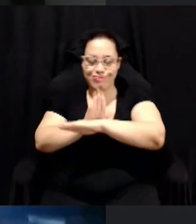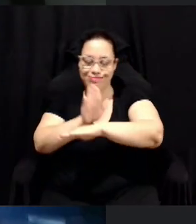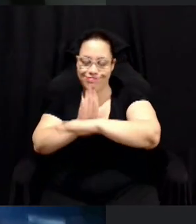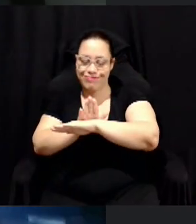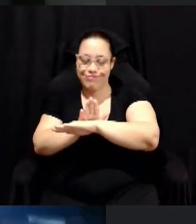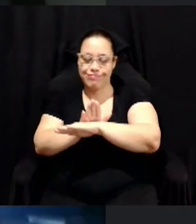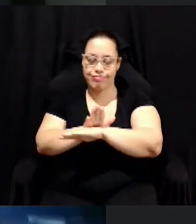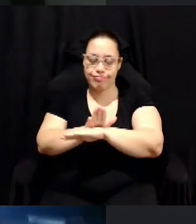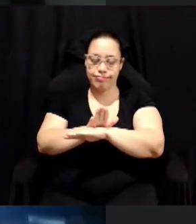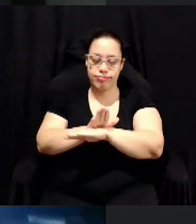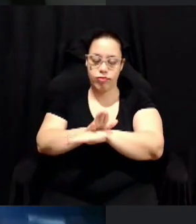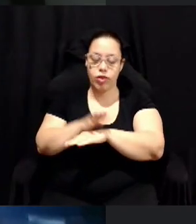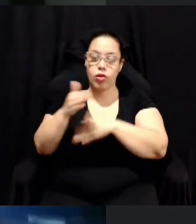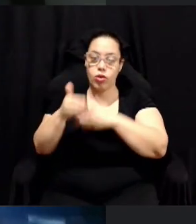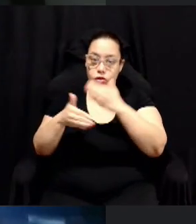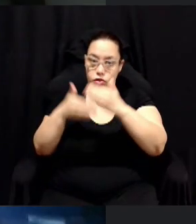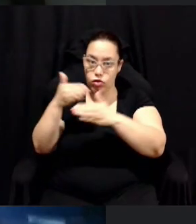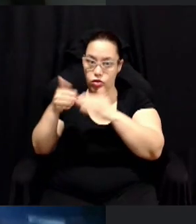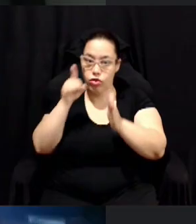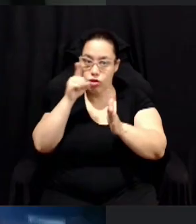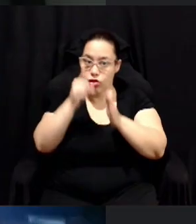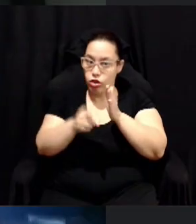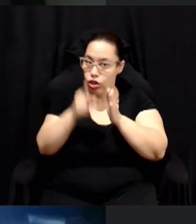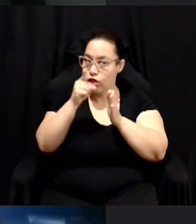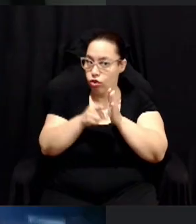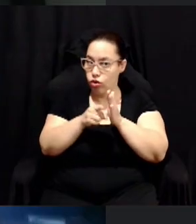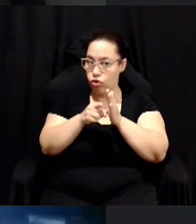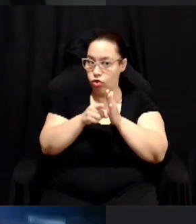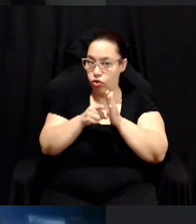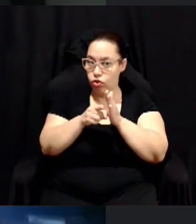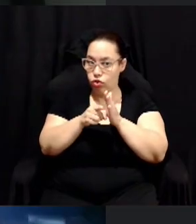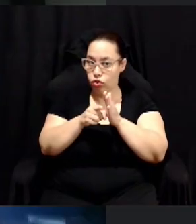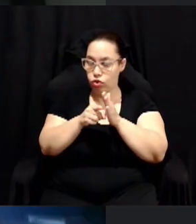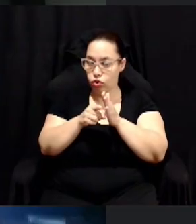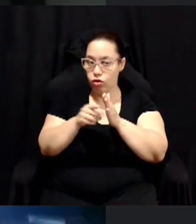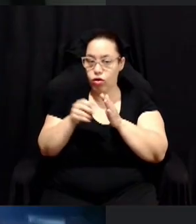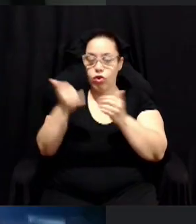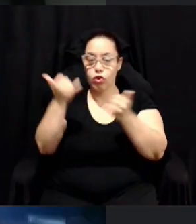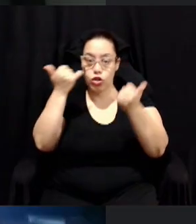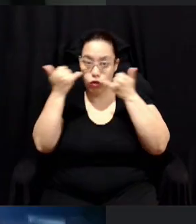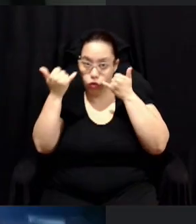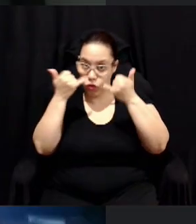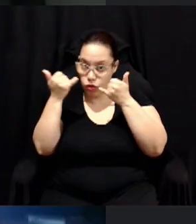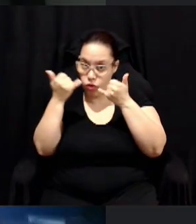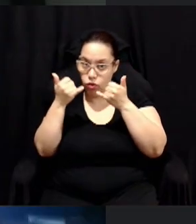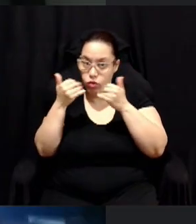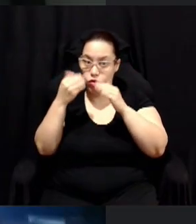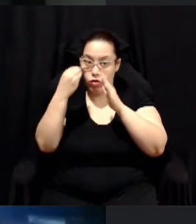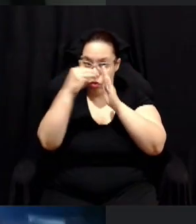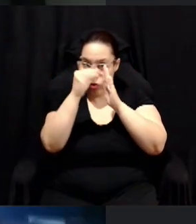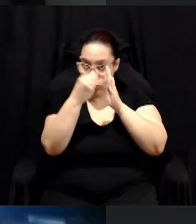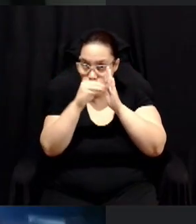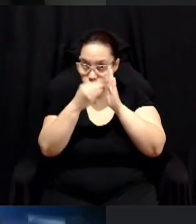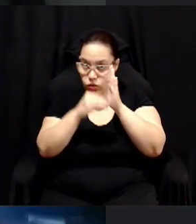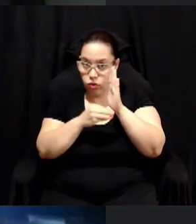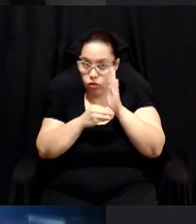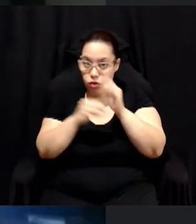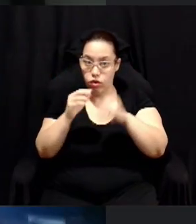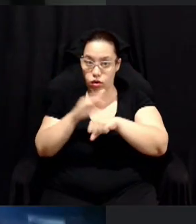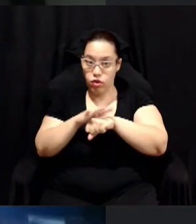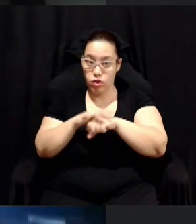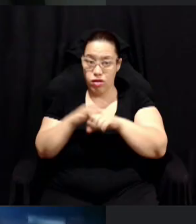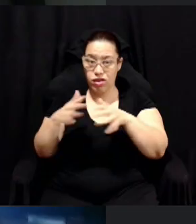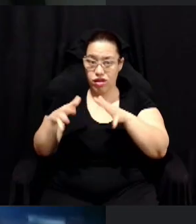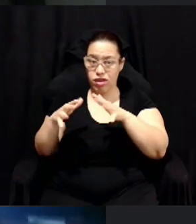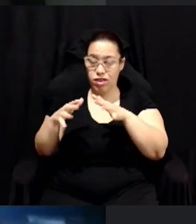por esse processo de diagnóstico, de falta de informação, realmente, que necessitam, porque a doença de Parkinson ela é extremamente complexa e